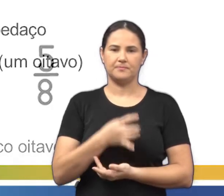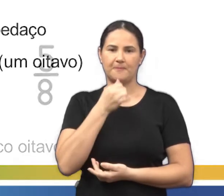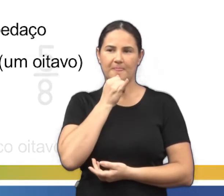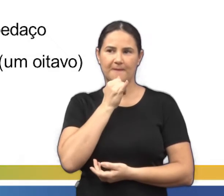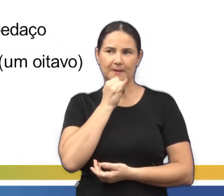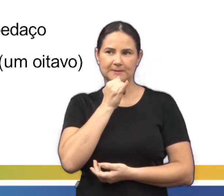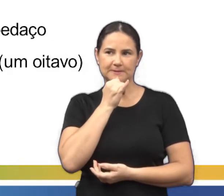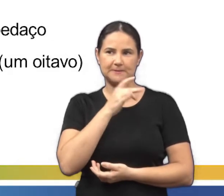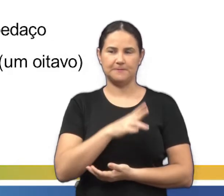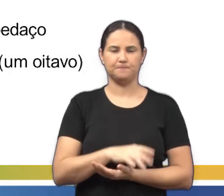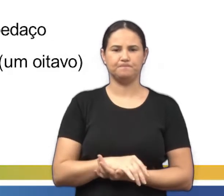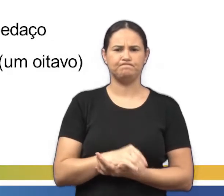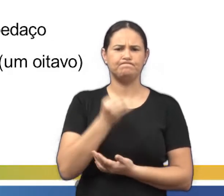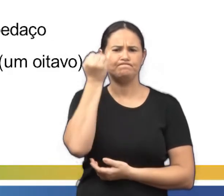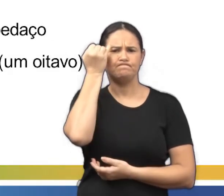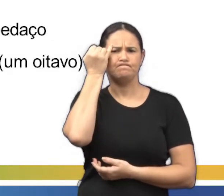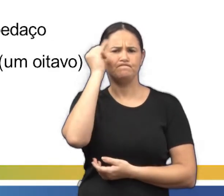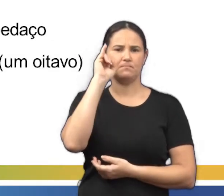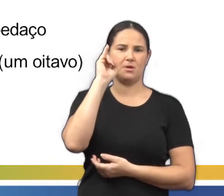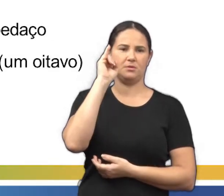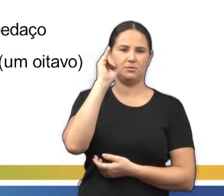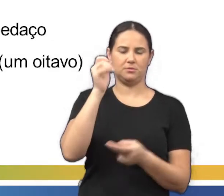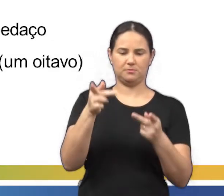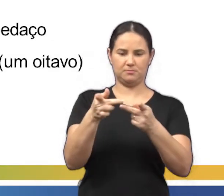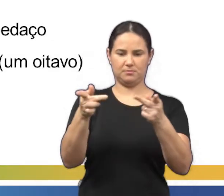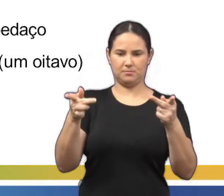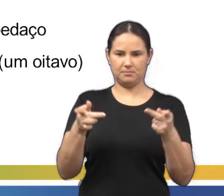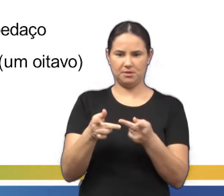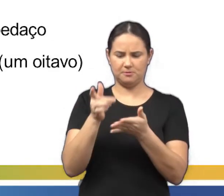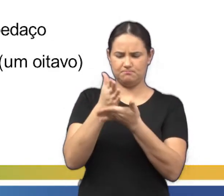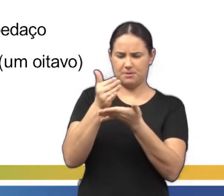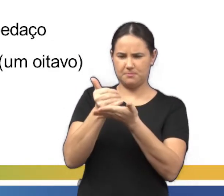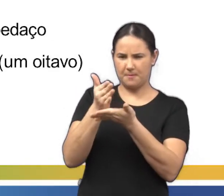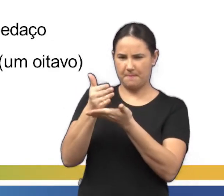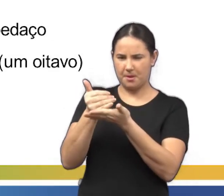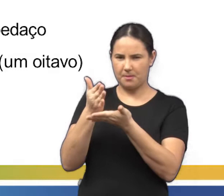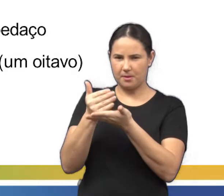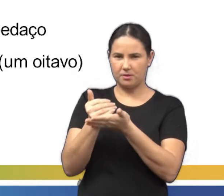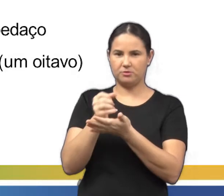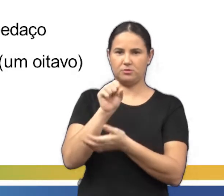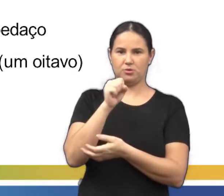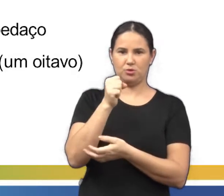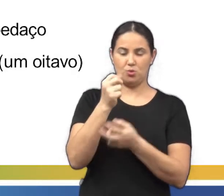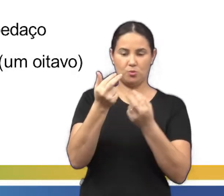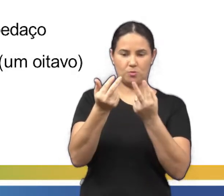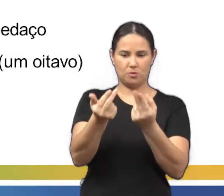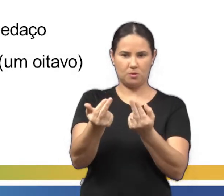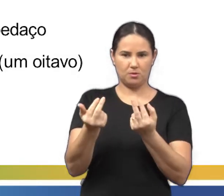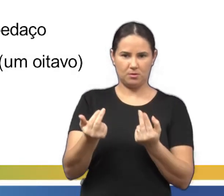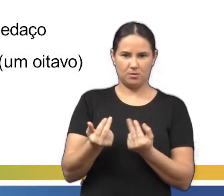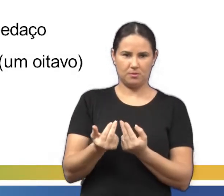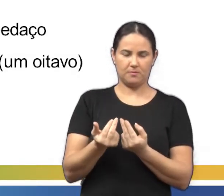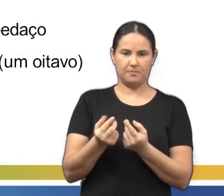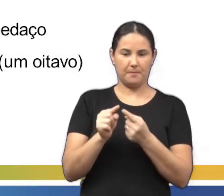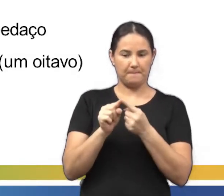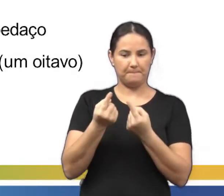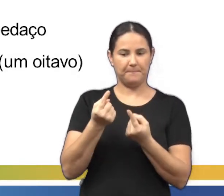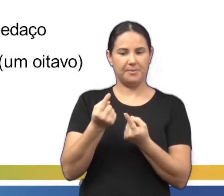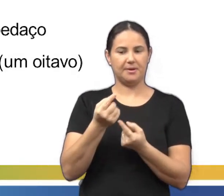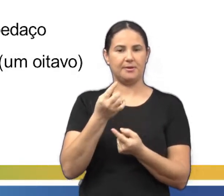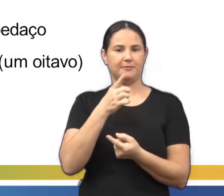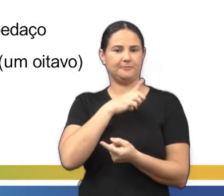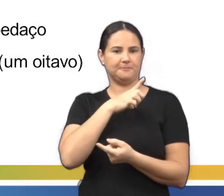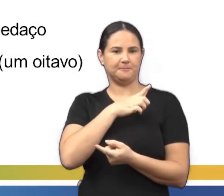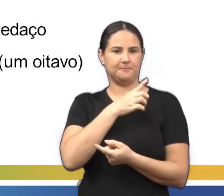Exemplos. Imagine uma pizza dividida em 8 pedaços iguais. E caso exista 4 pessoas para comer